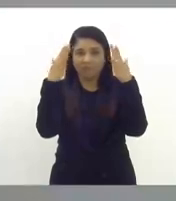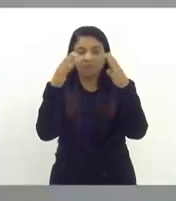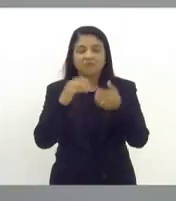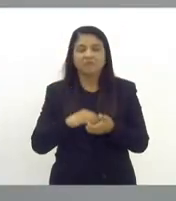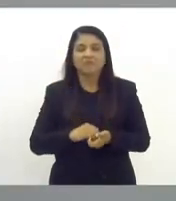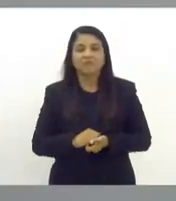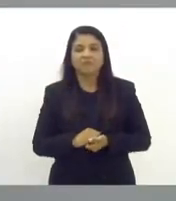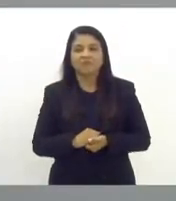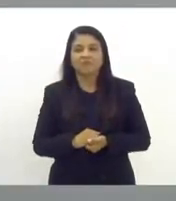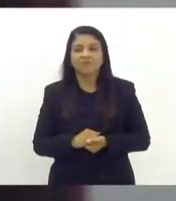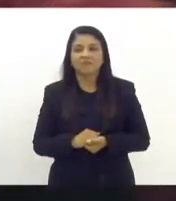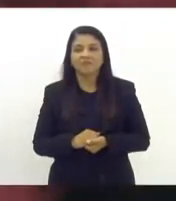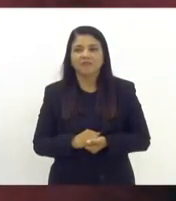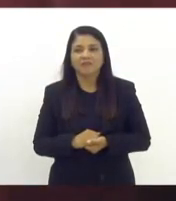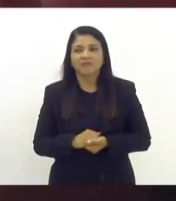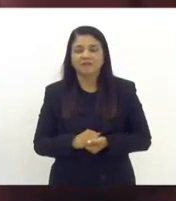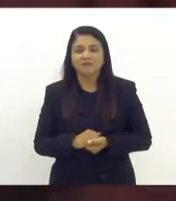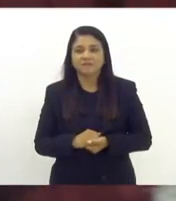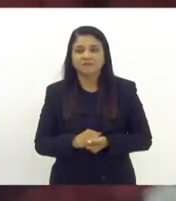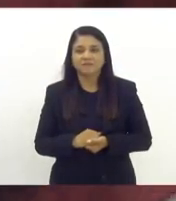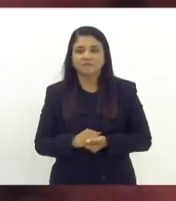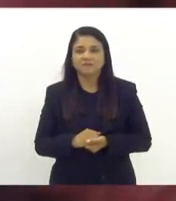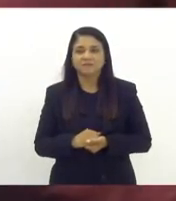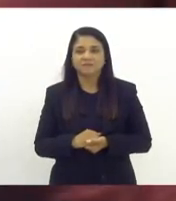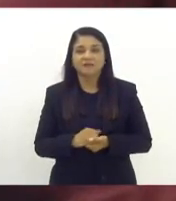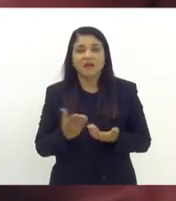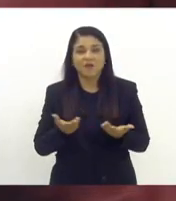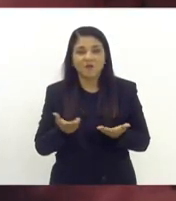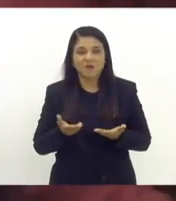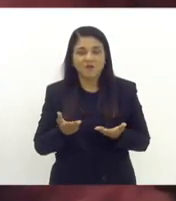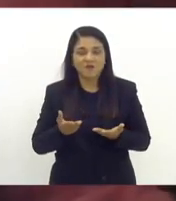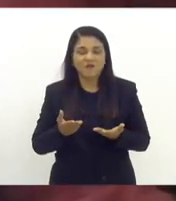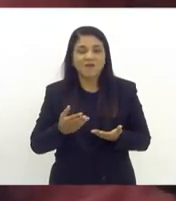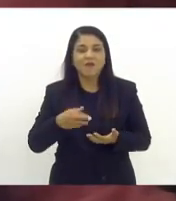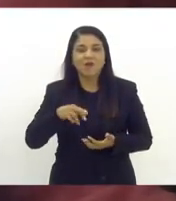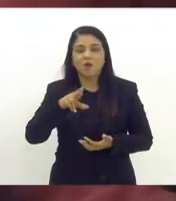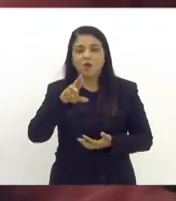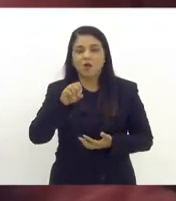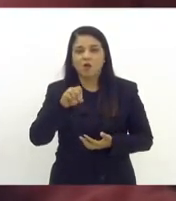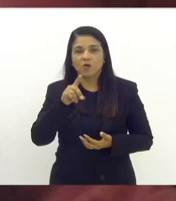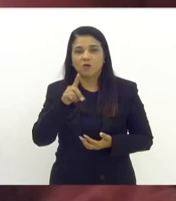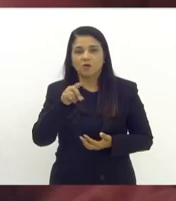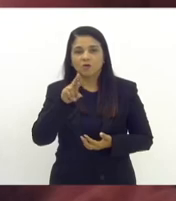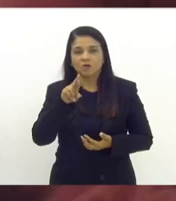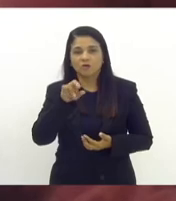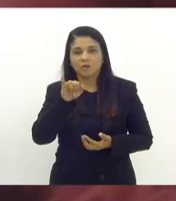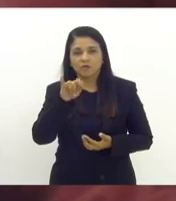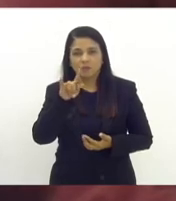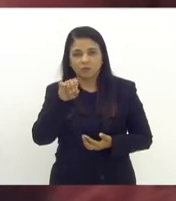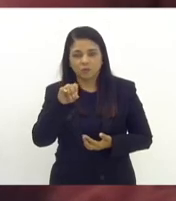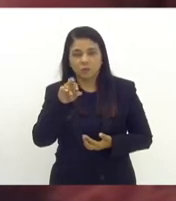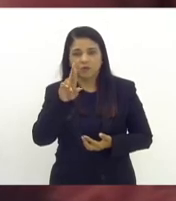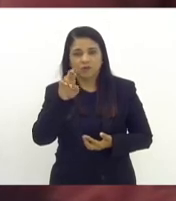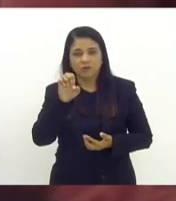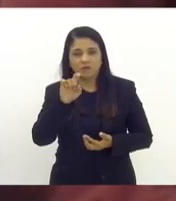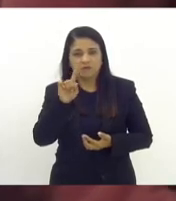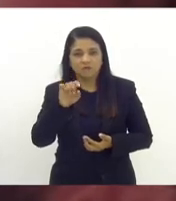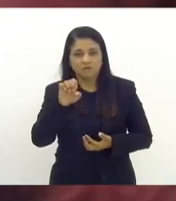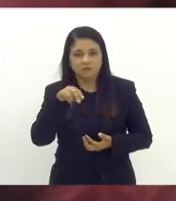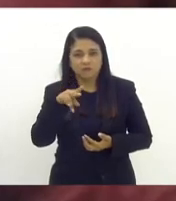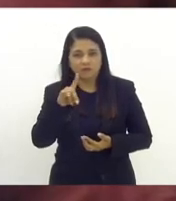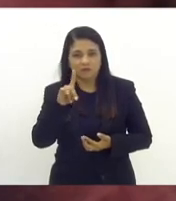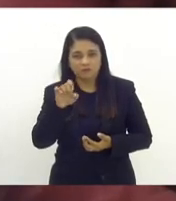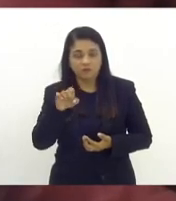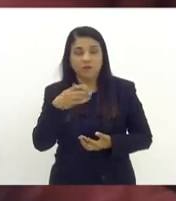convido aqui para para Fala Rodrigo Rezende da liga dos amigos do Zé Pereira